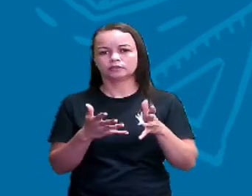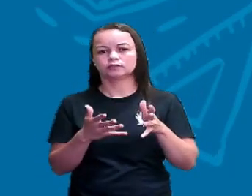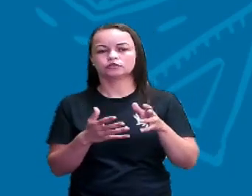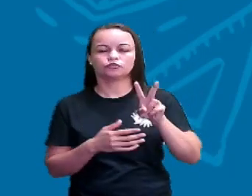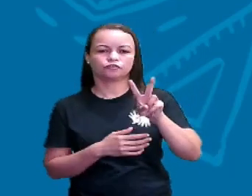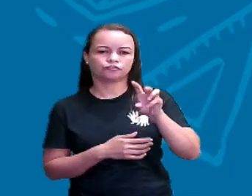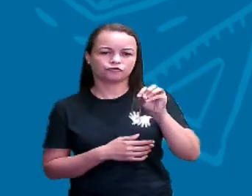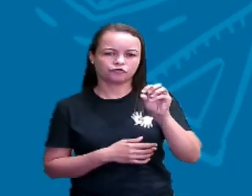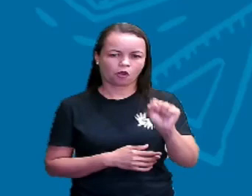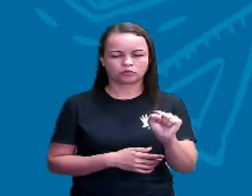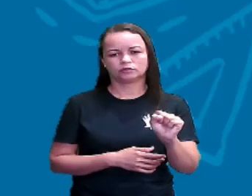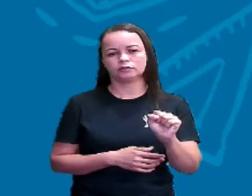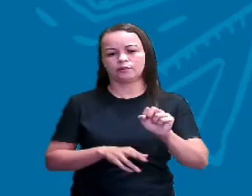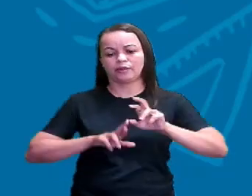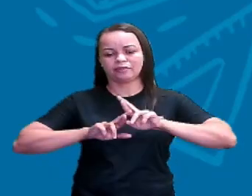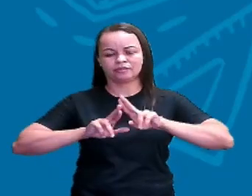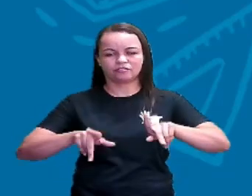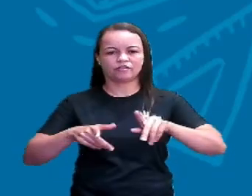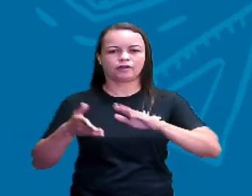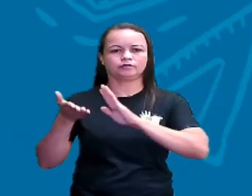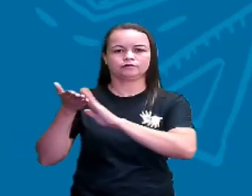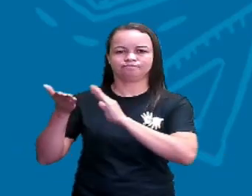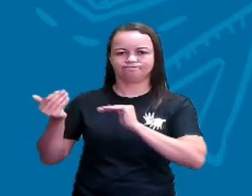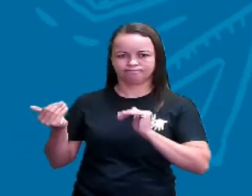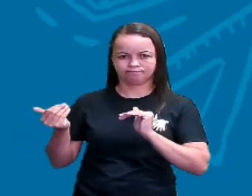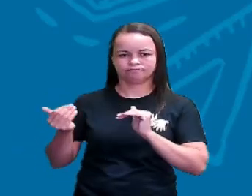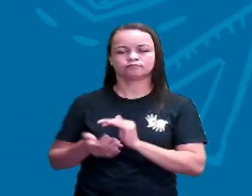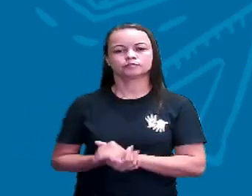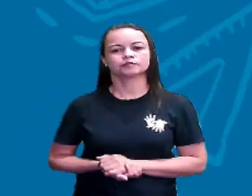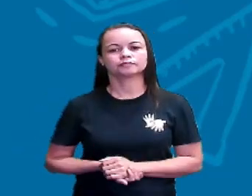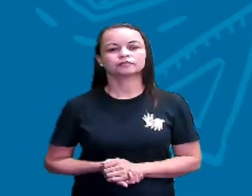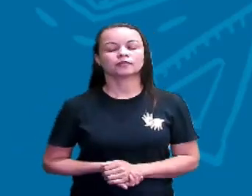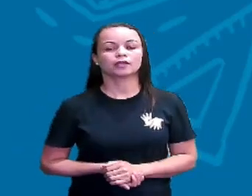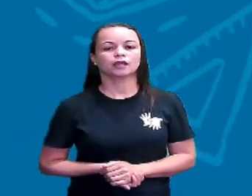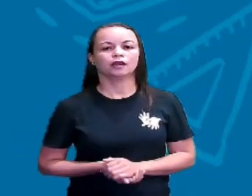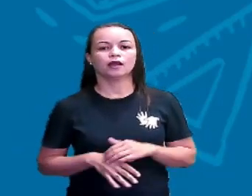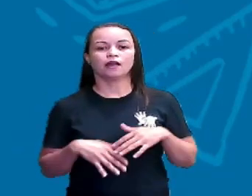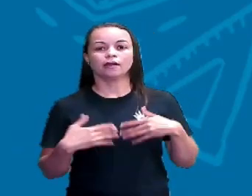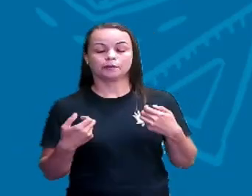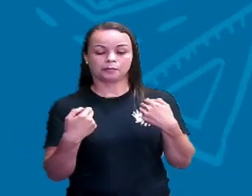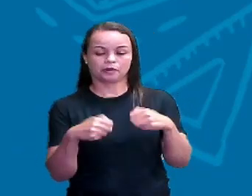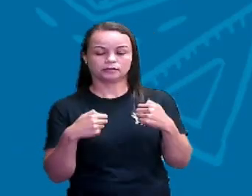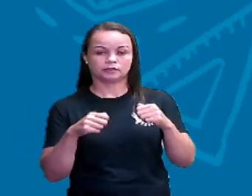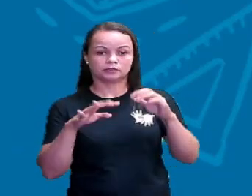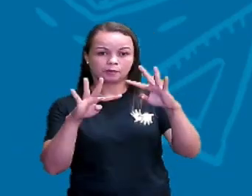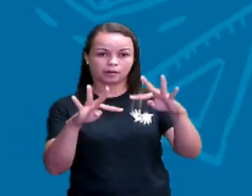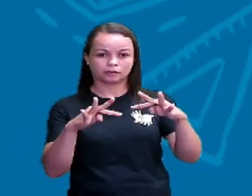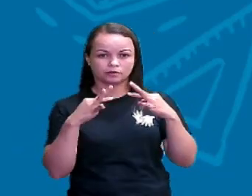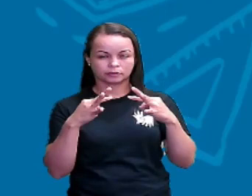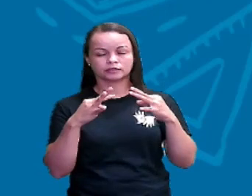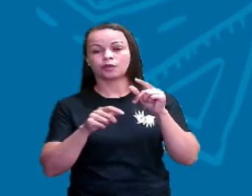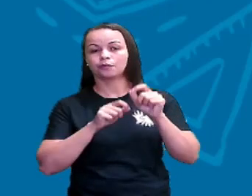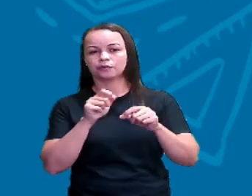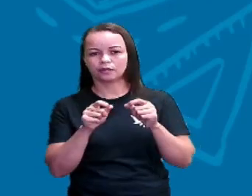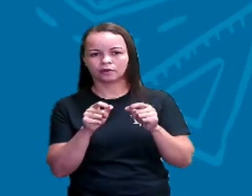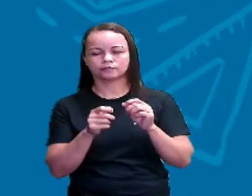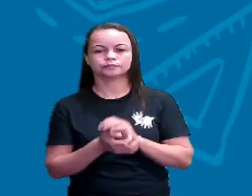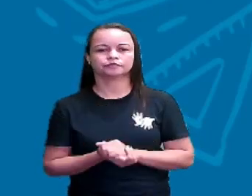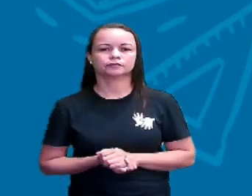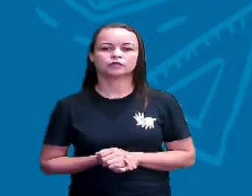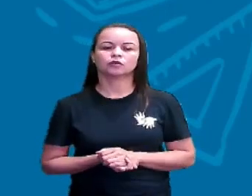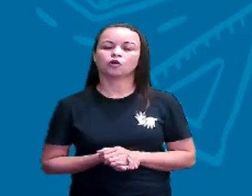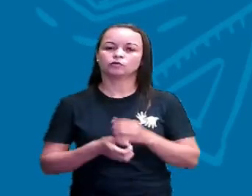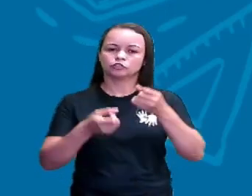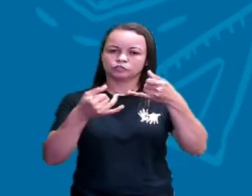tu, que é bem diferente da Espanha, tá certo? E aí o que a gente precisa prestar atenção, como eu acabei de